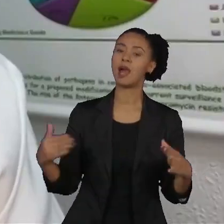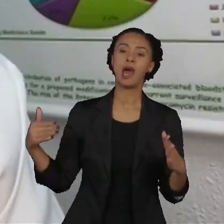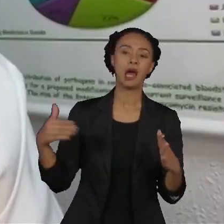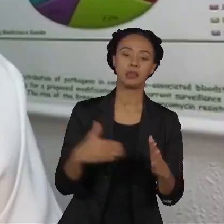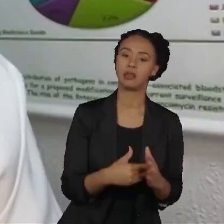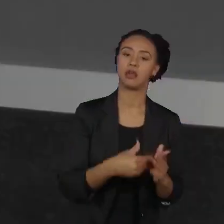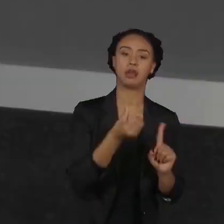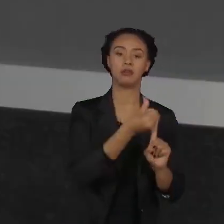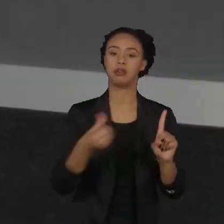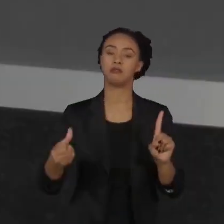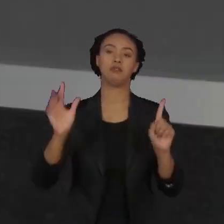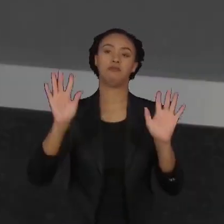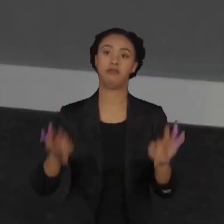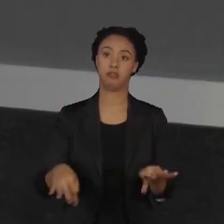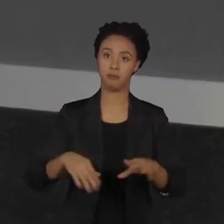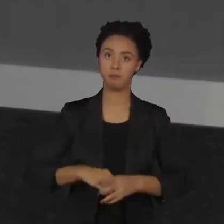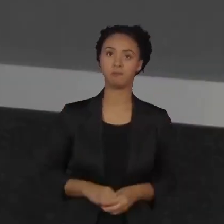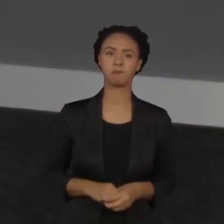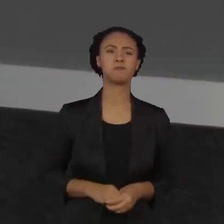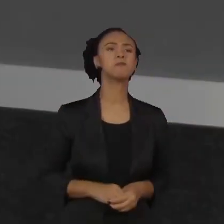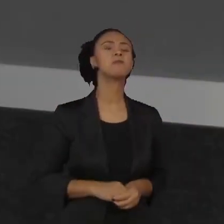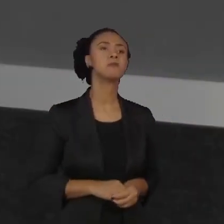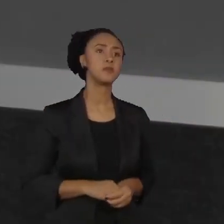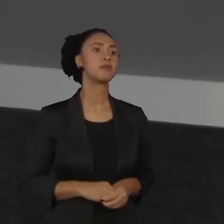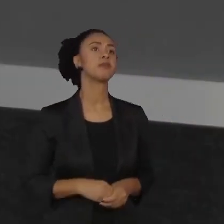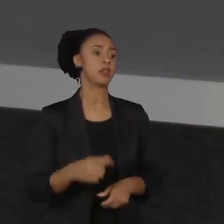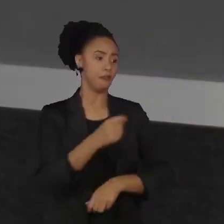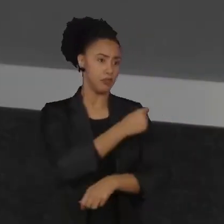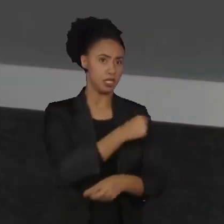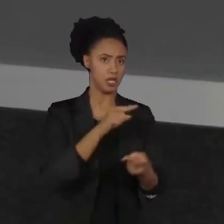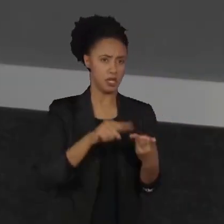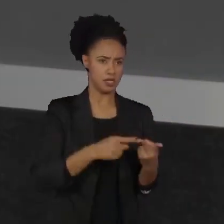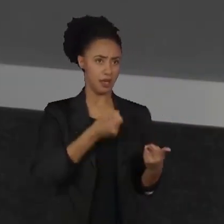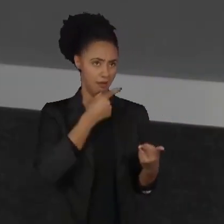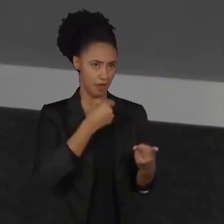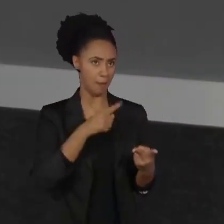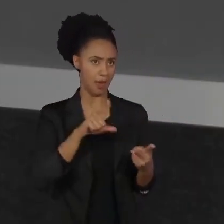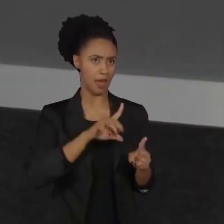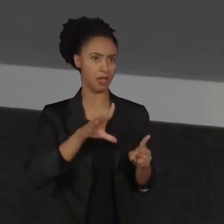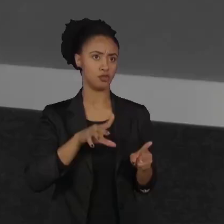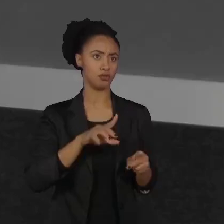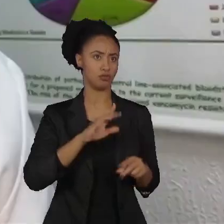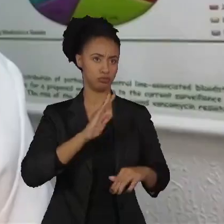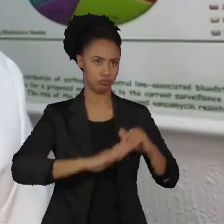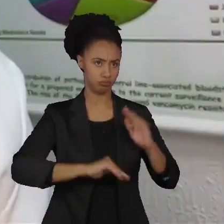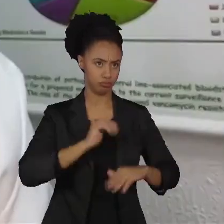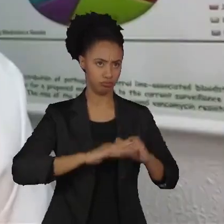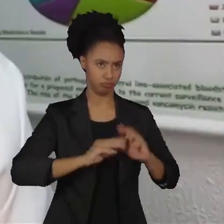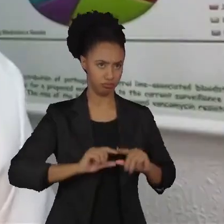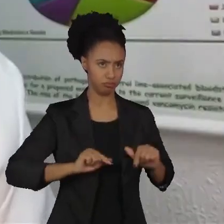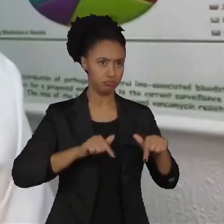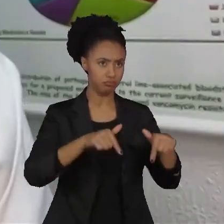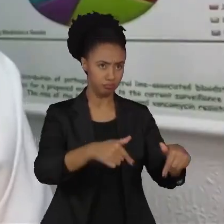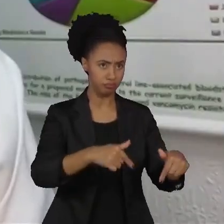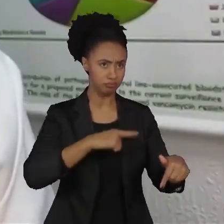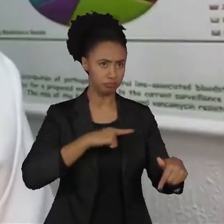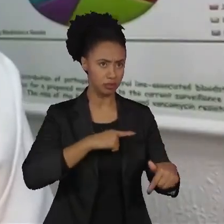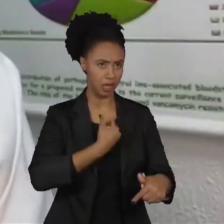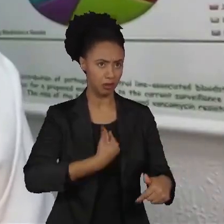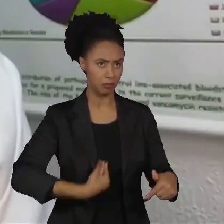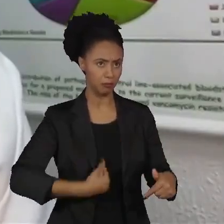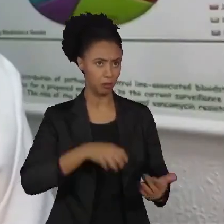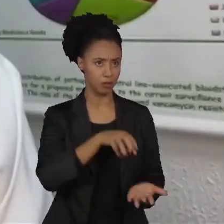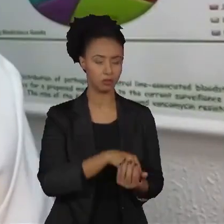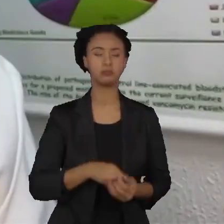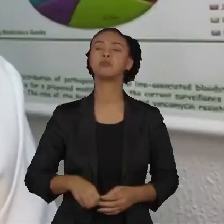dos 6 meses. E a vacina e os remédios estão incluídos também nessa política pública? Sim, a vacina faz parte